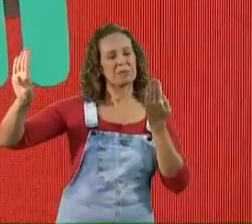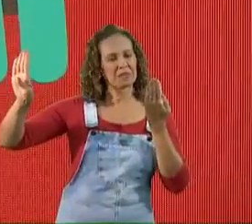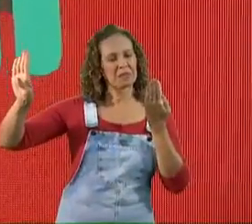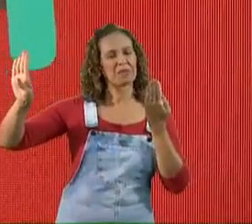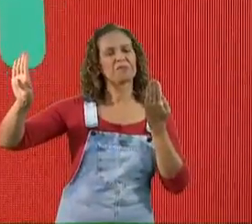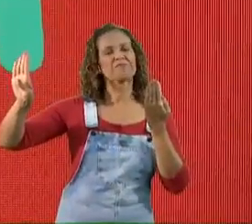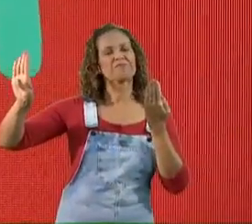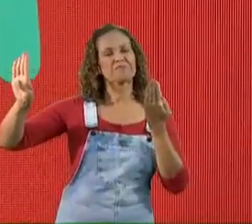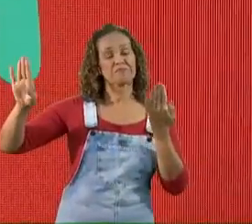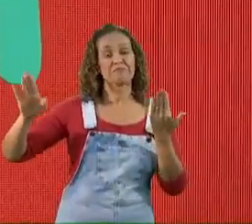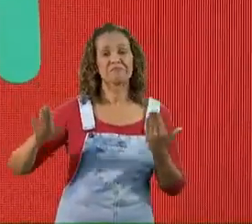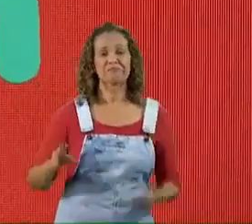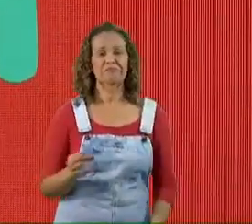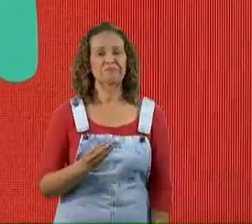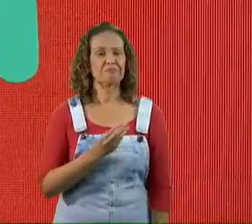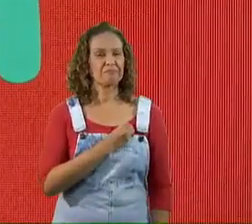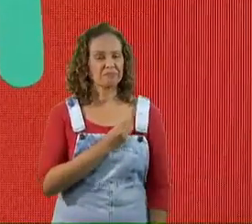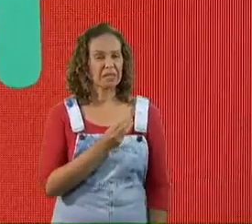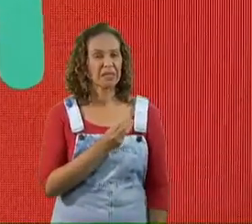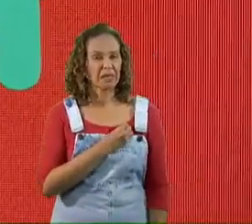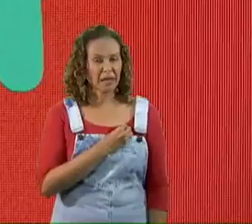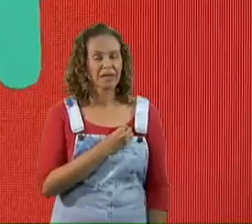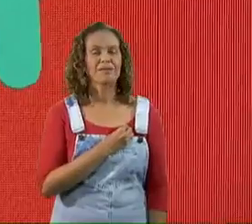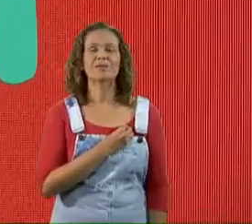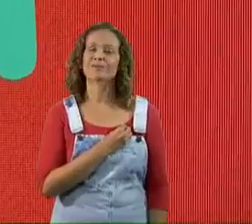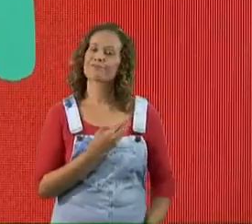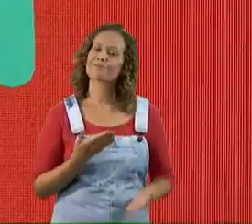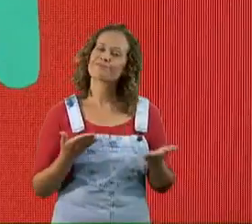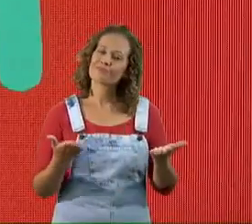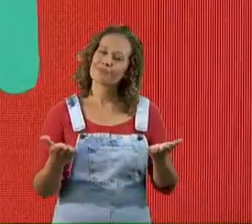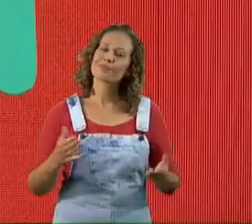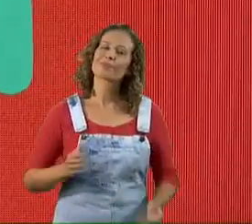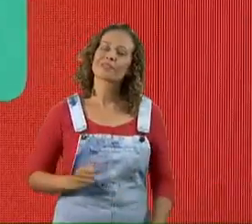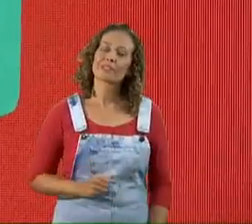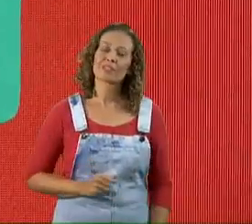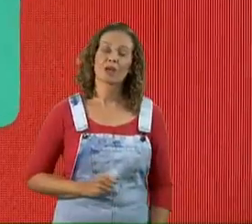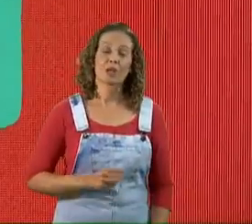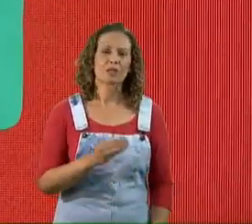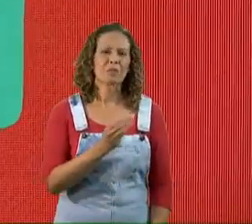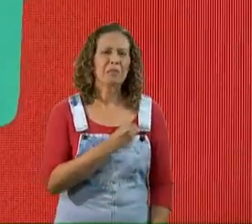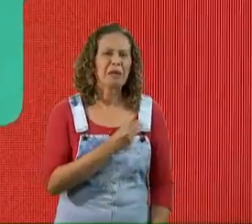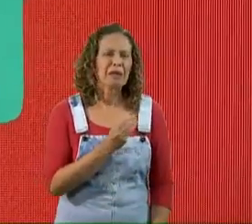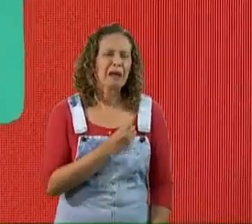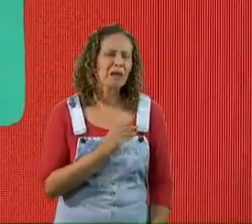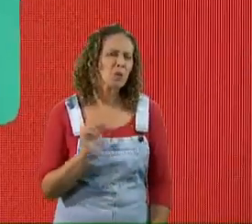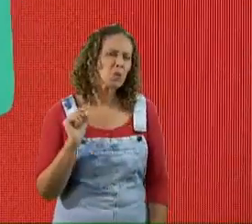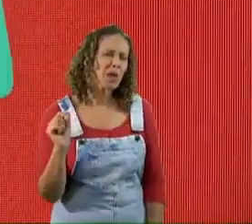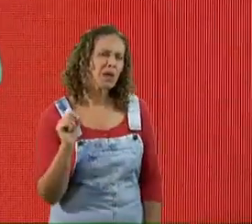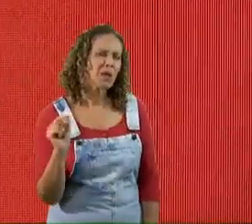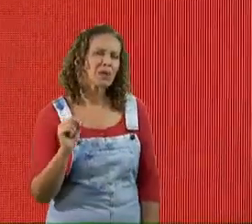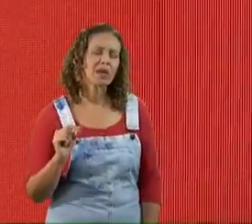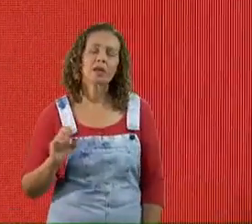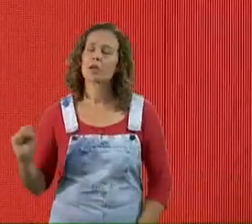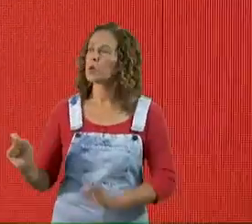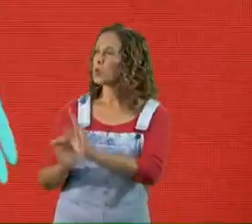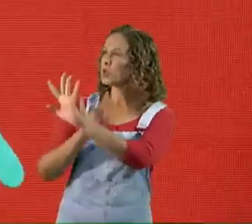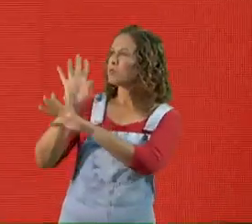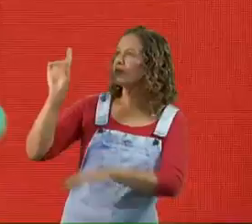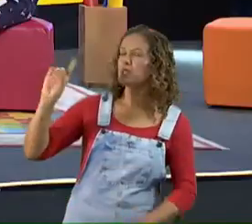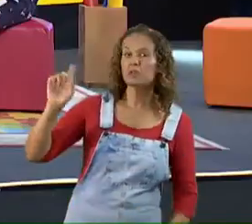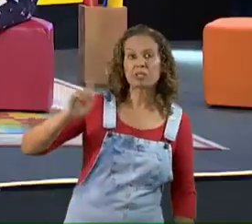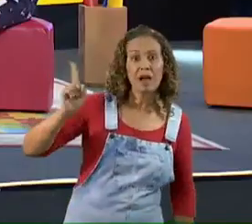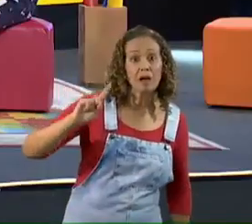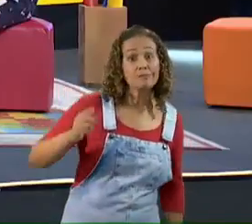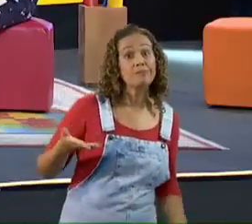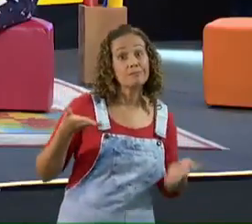Deus. O pecado, crianças, ele faz isso. E pecado é tudo que não glorifica a Deus.